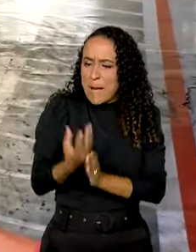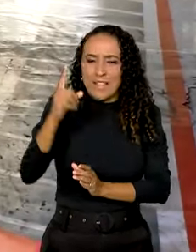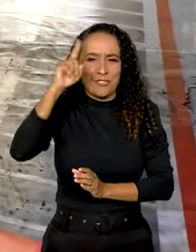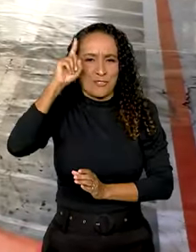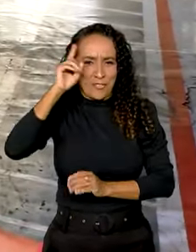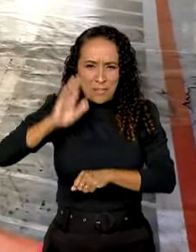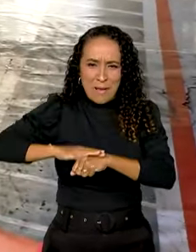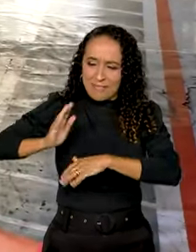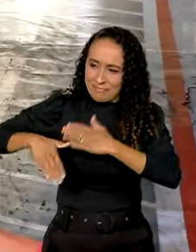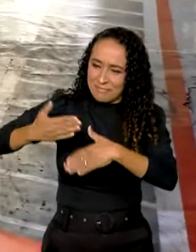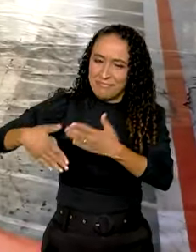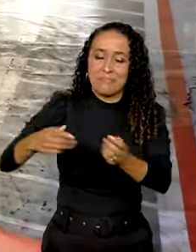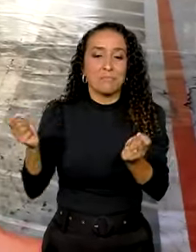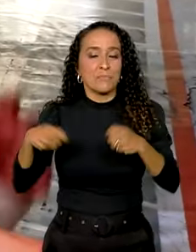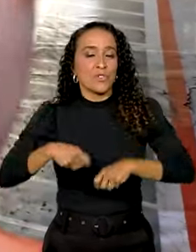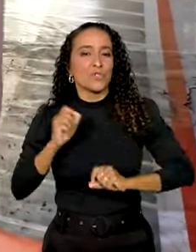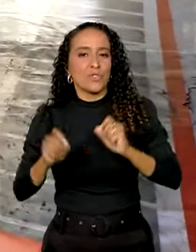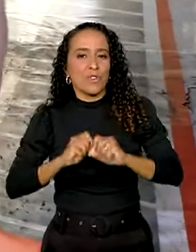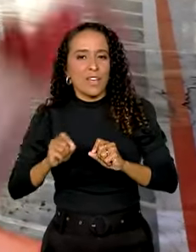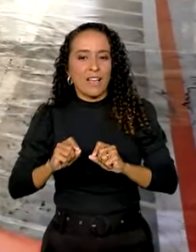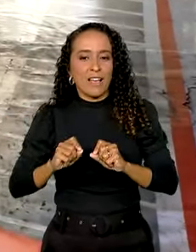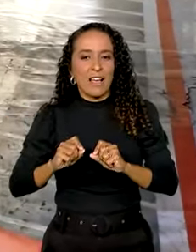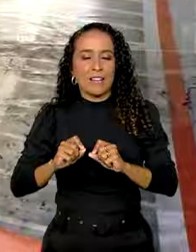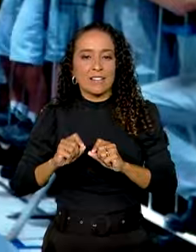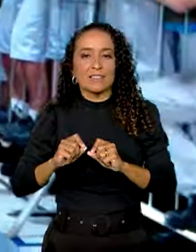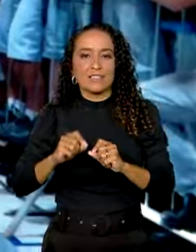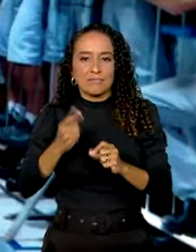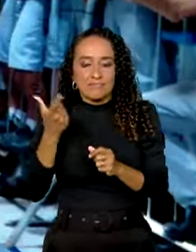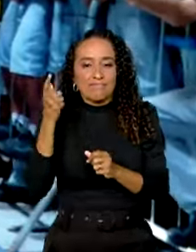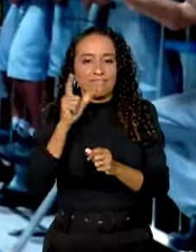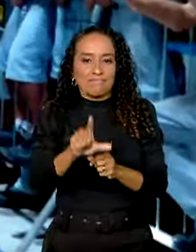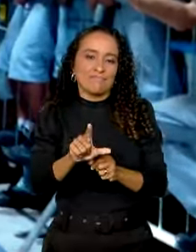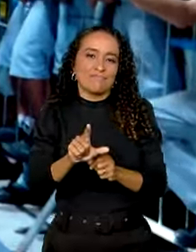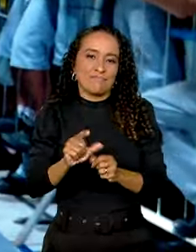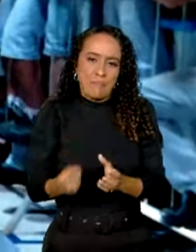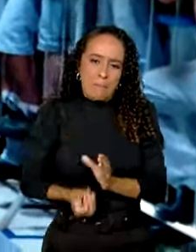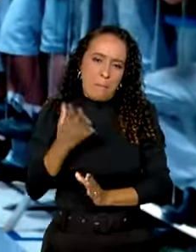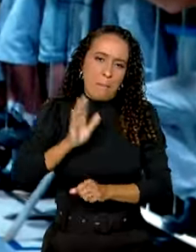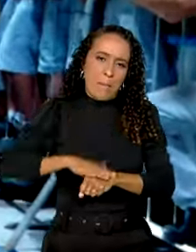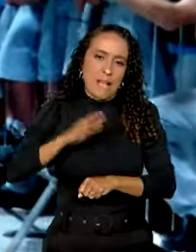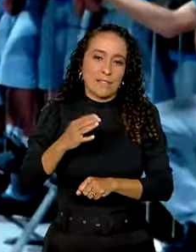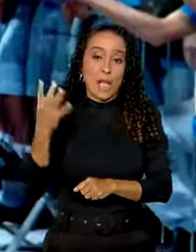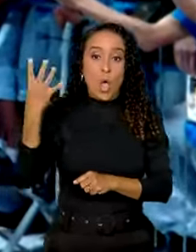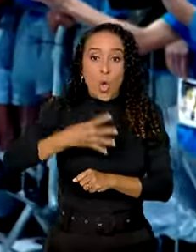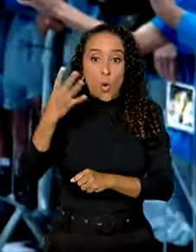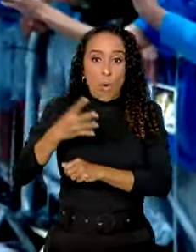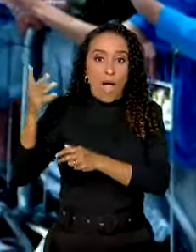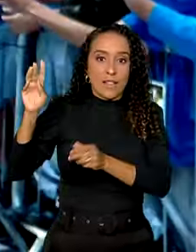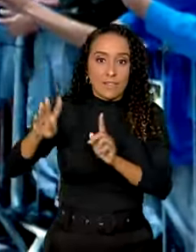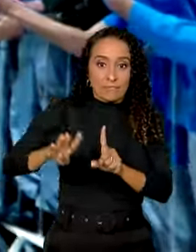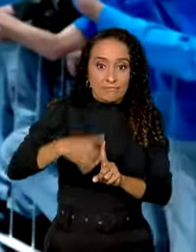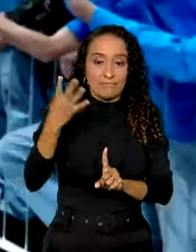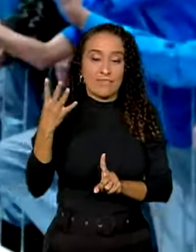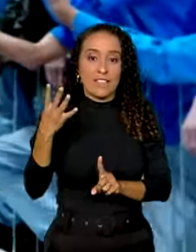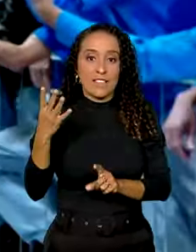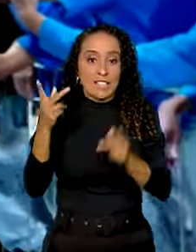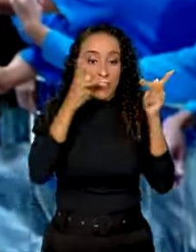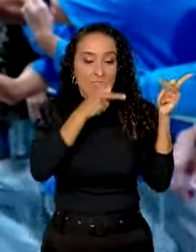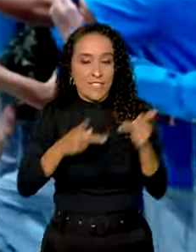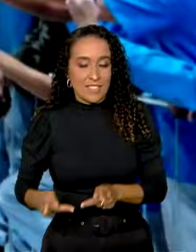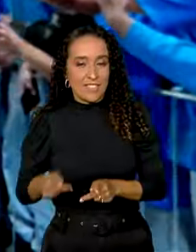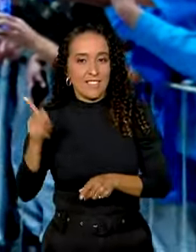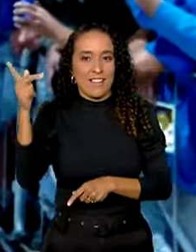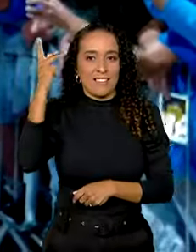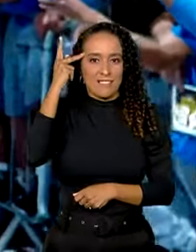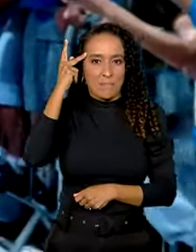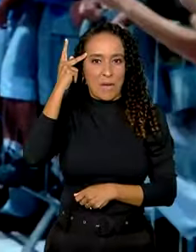mais para que possamos suprir esse mercado aí. É a quarta vez que Lula visita a fábrica da Volkswagen em São Bernardo do